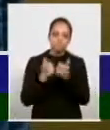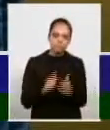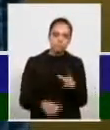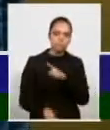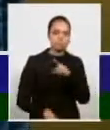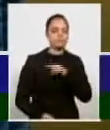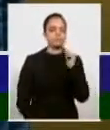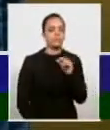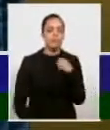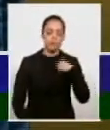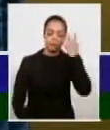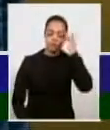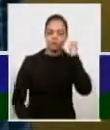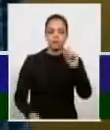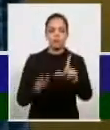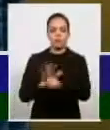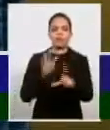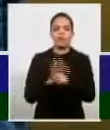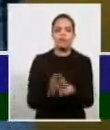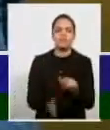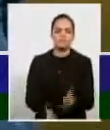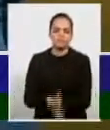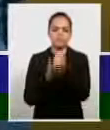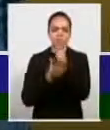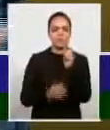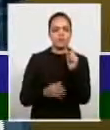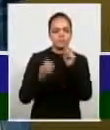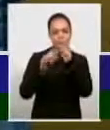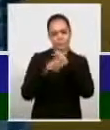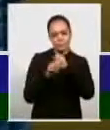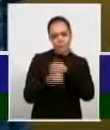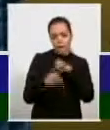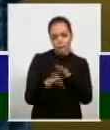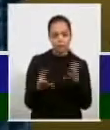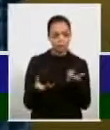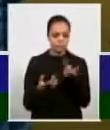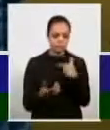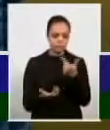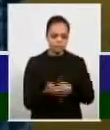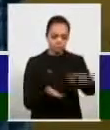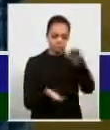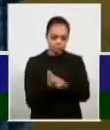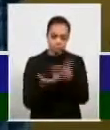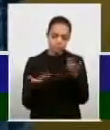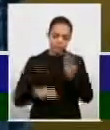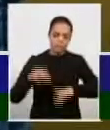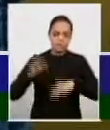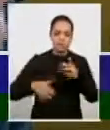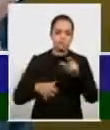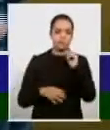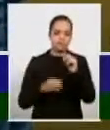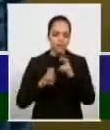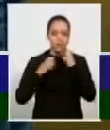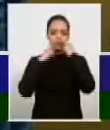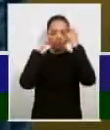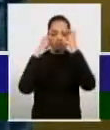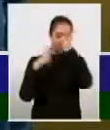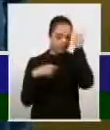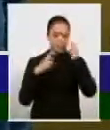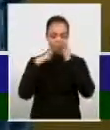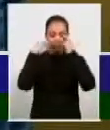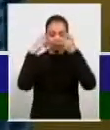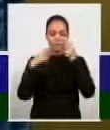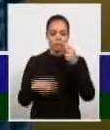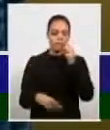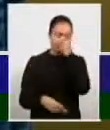aí, eu acho que uma lei que vai mais contribuir de forma educativa e não punitiva, e às vezes de constranger essas pessoas